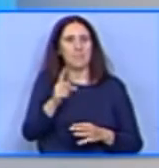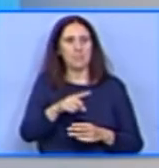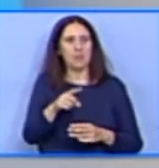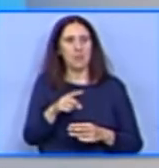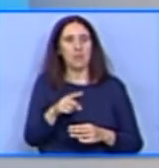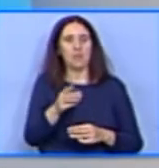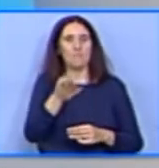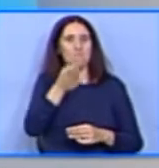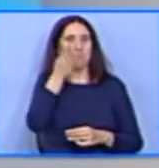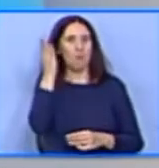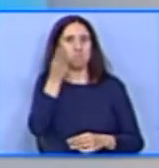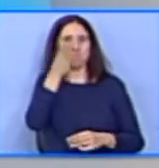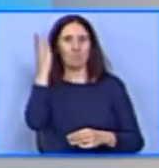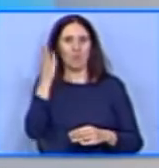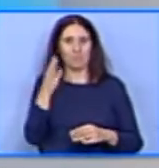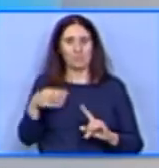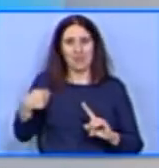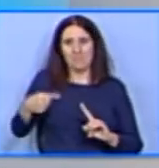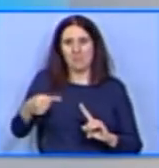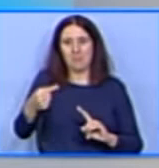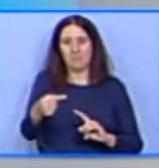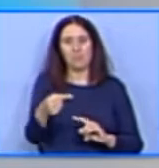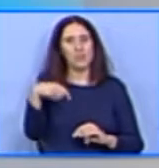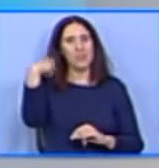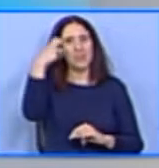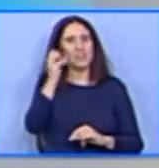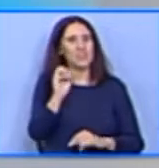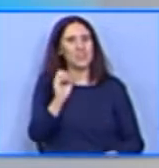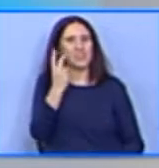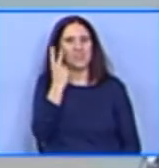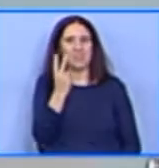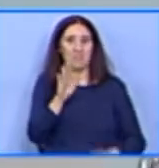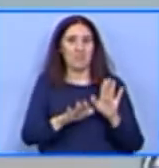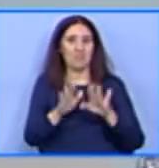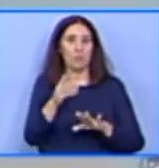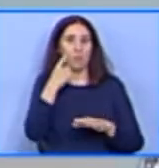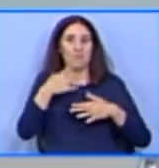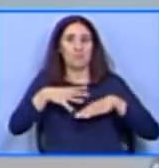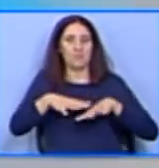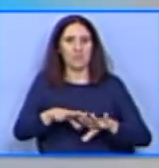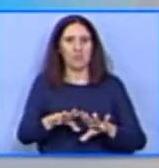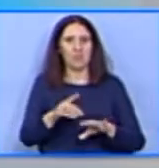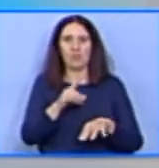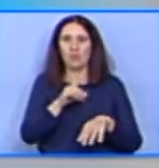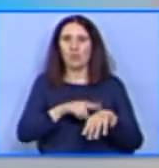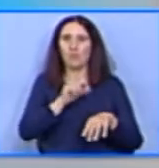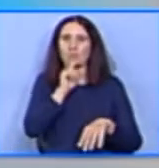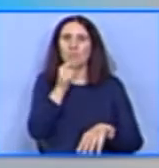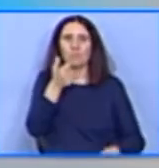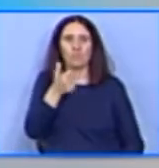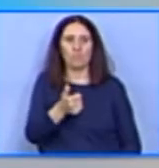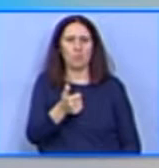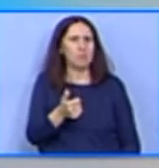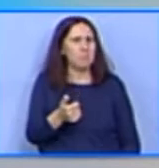da velocidade do dia-a-dia, às vezes não fruímos a vida. Se calhar as férias é uma boa oportunidade, sejam